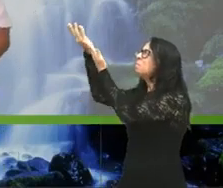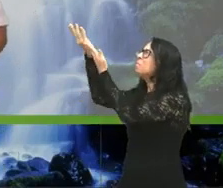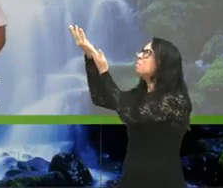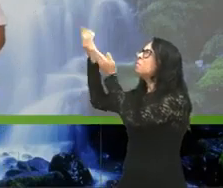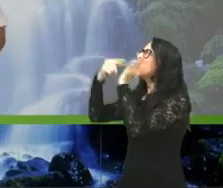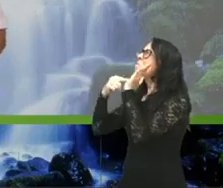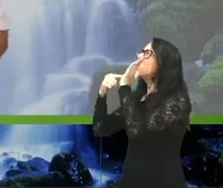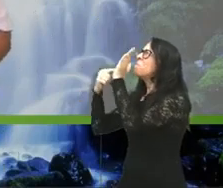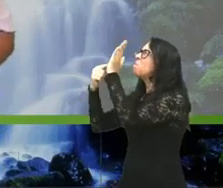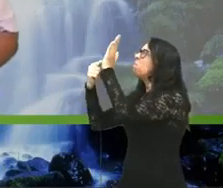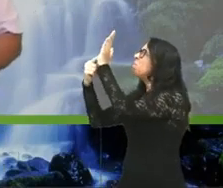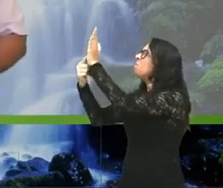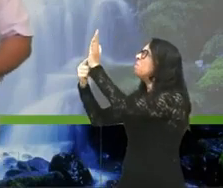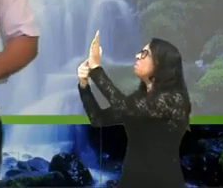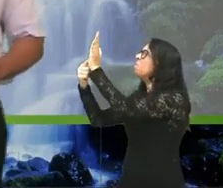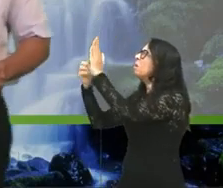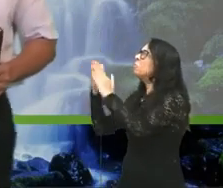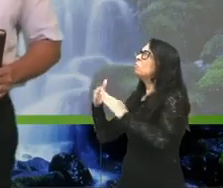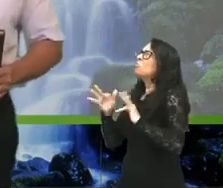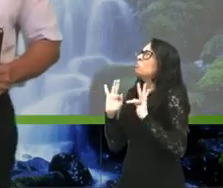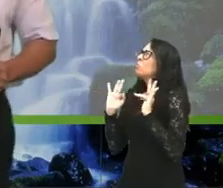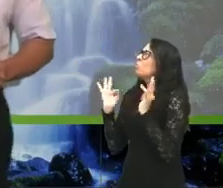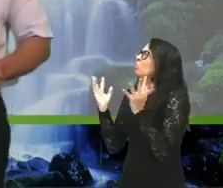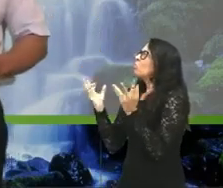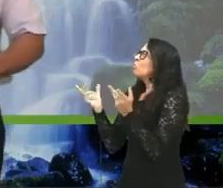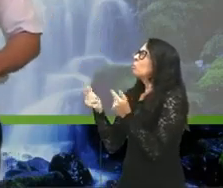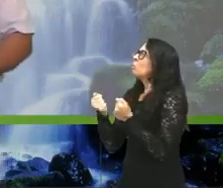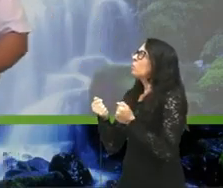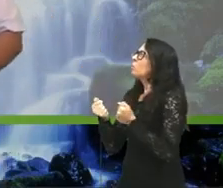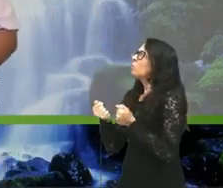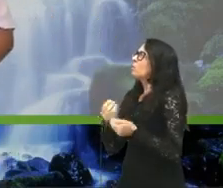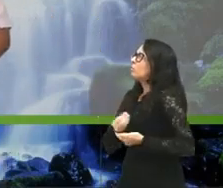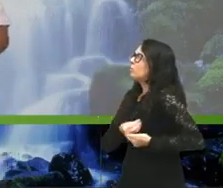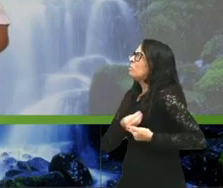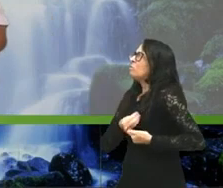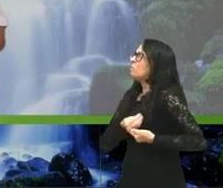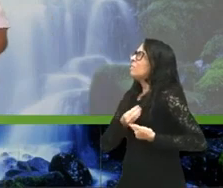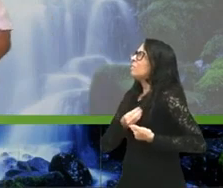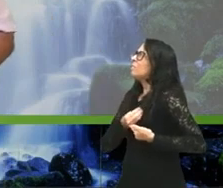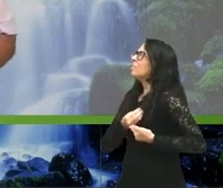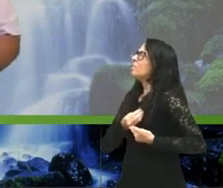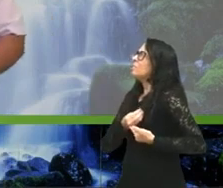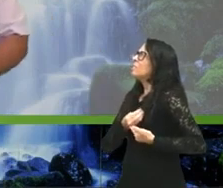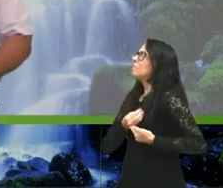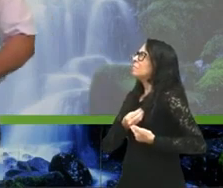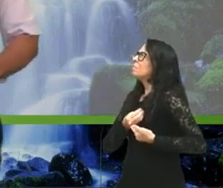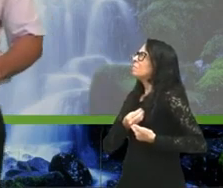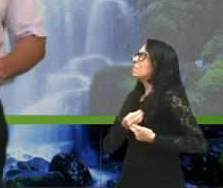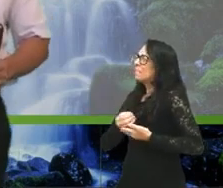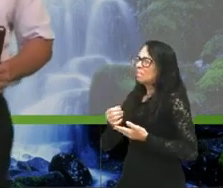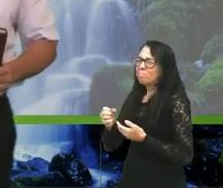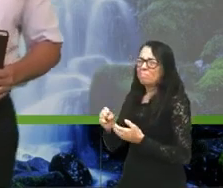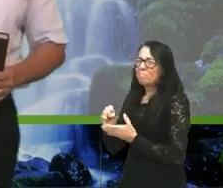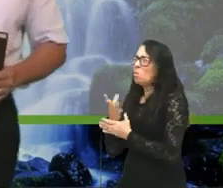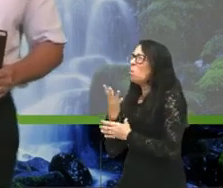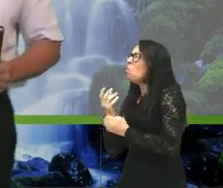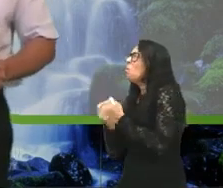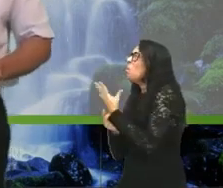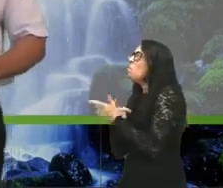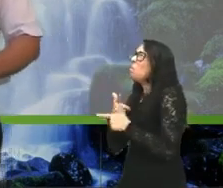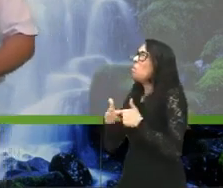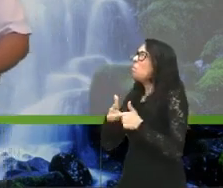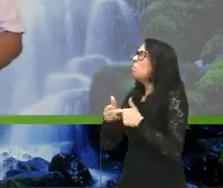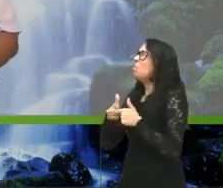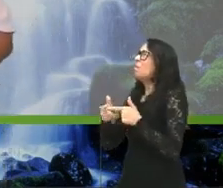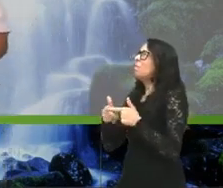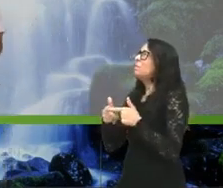seu coração, mas apresentar a sua vida como ela está, e também